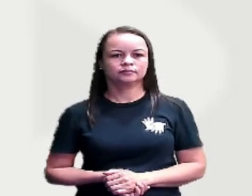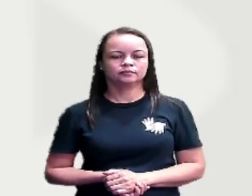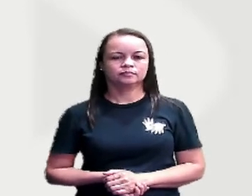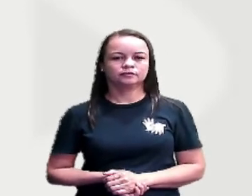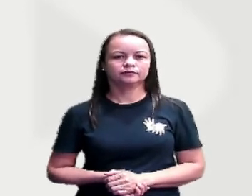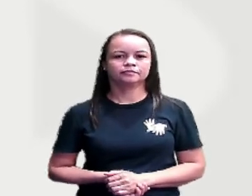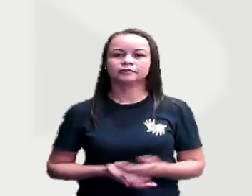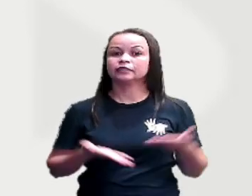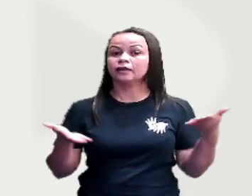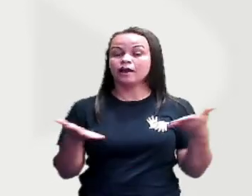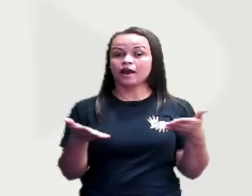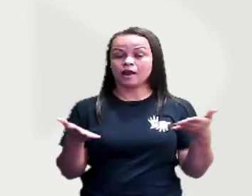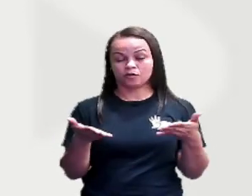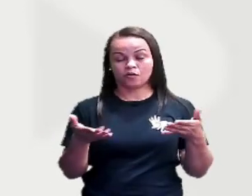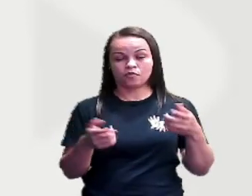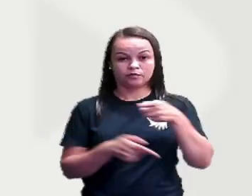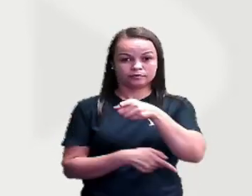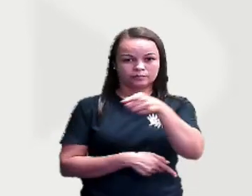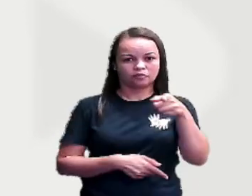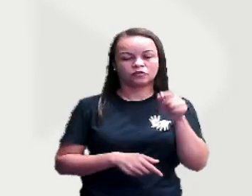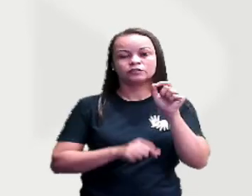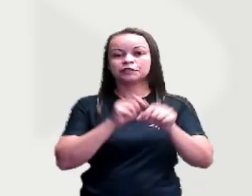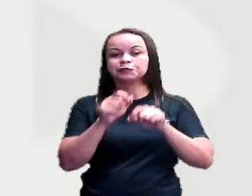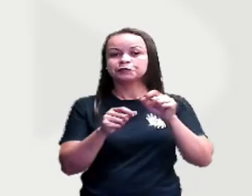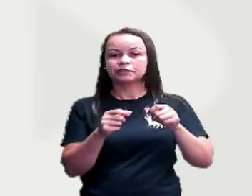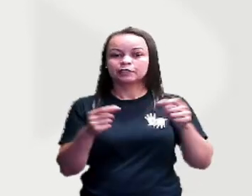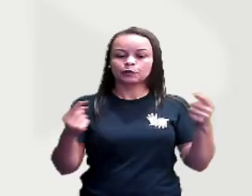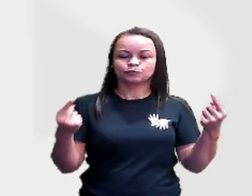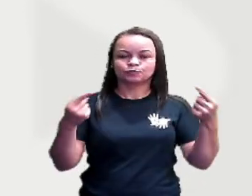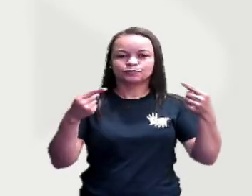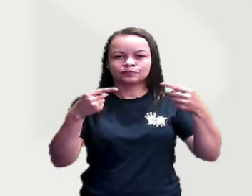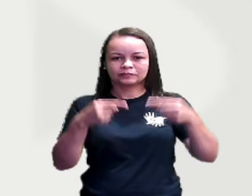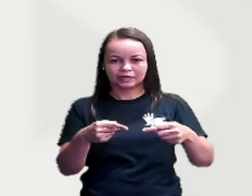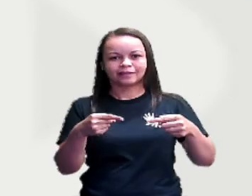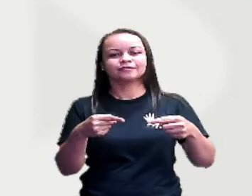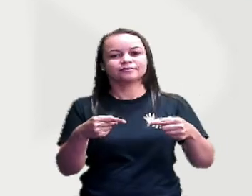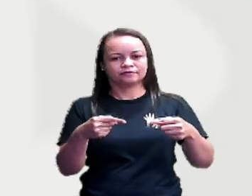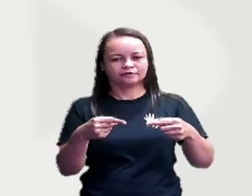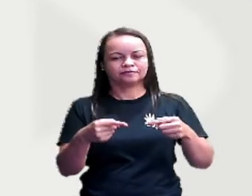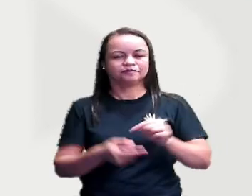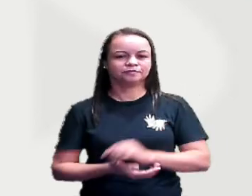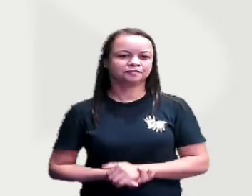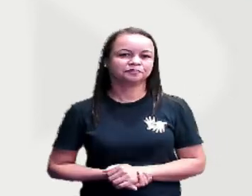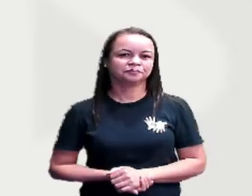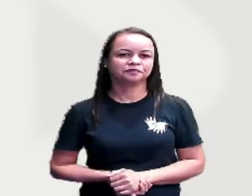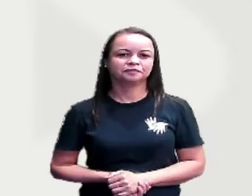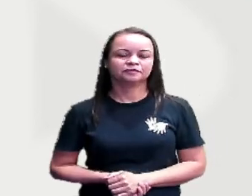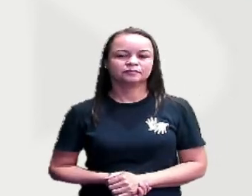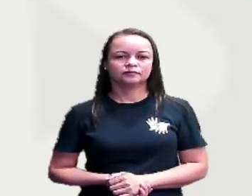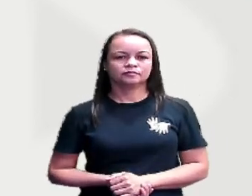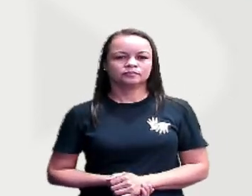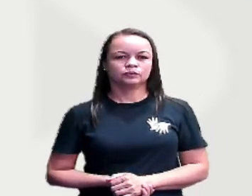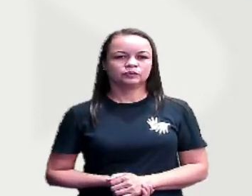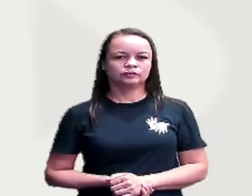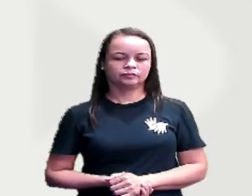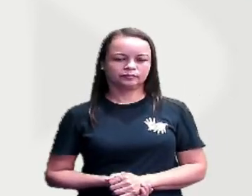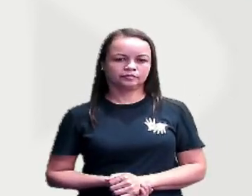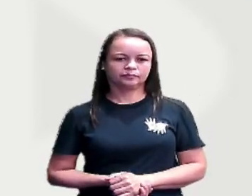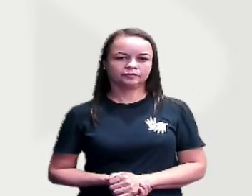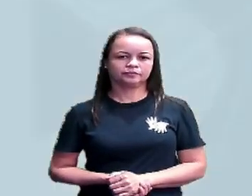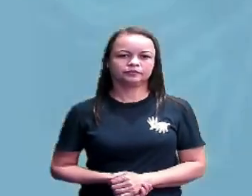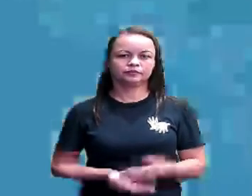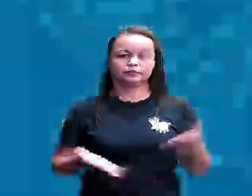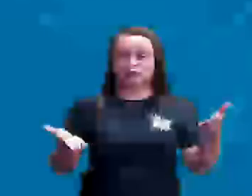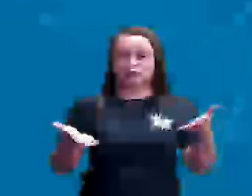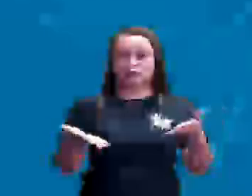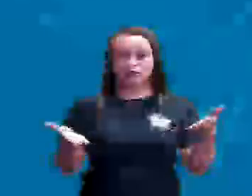E agora eu vou deixar para vocês aí, ó, o nosso desafio. Agora que